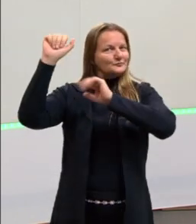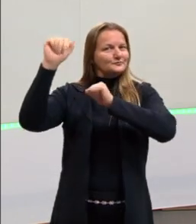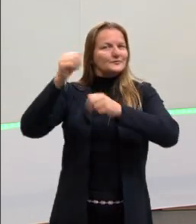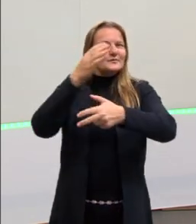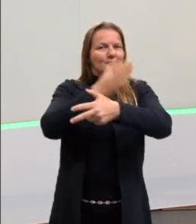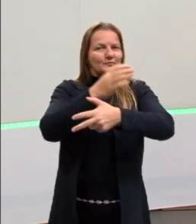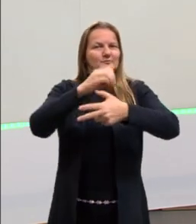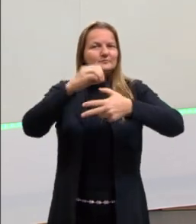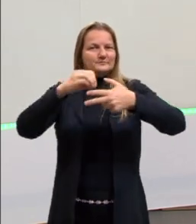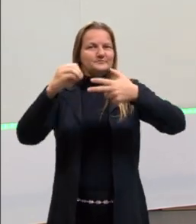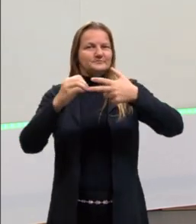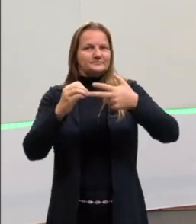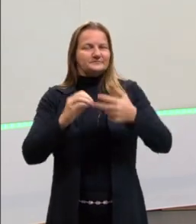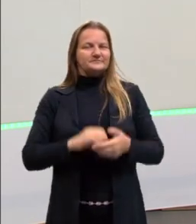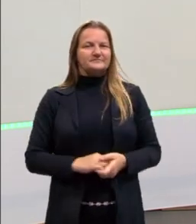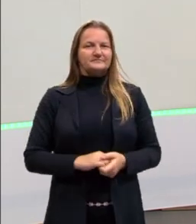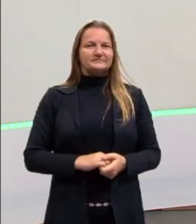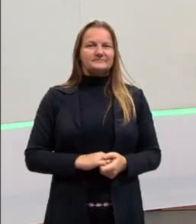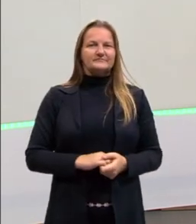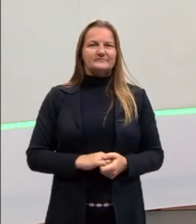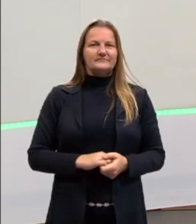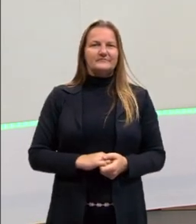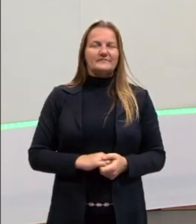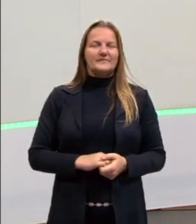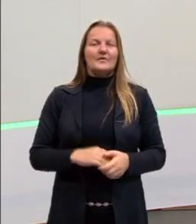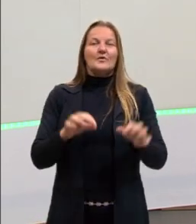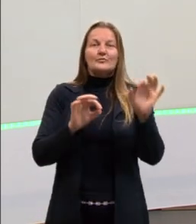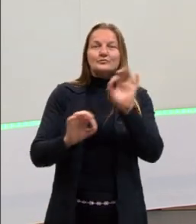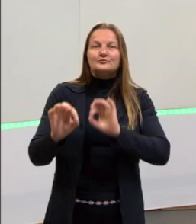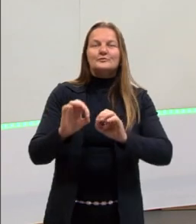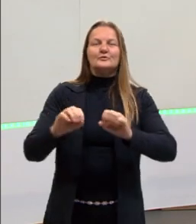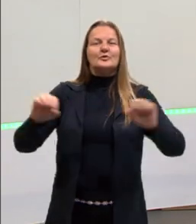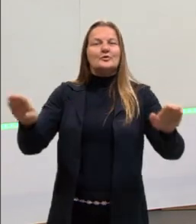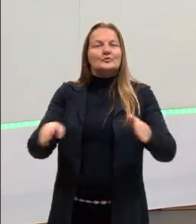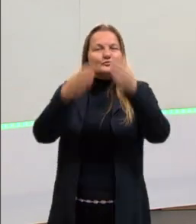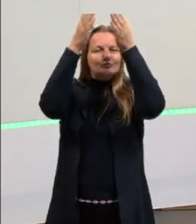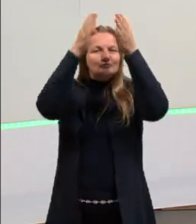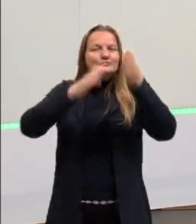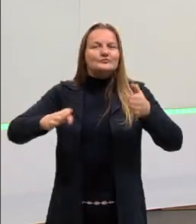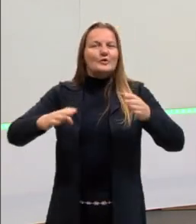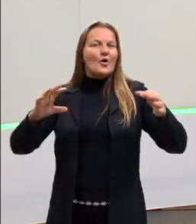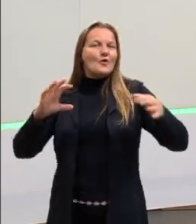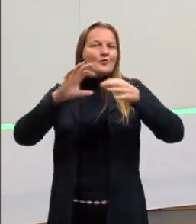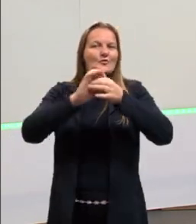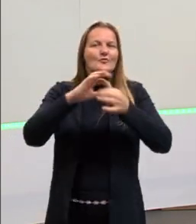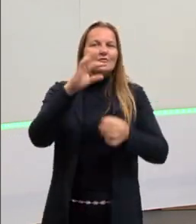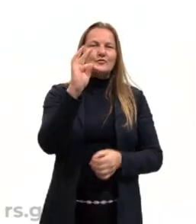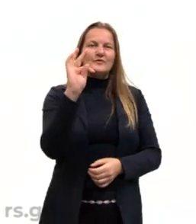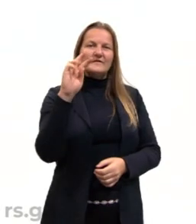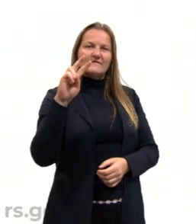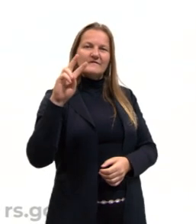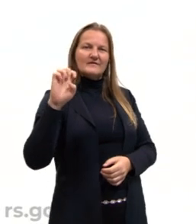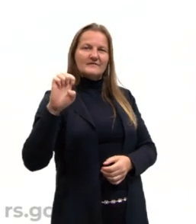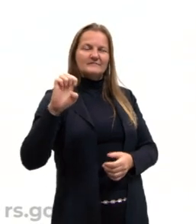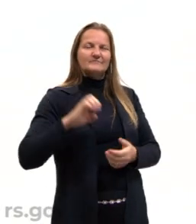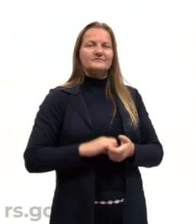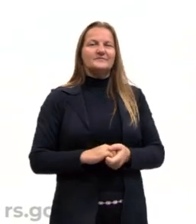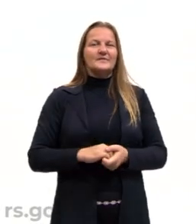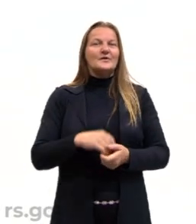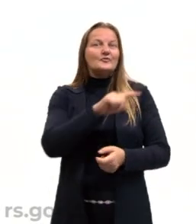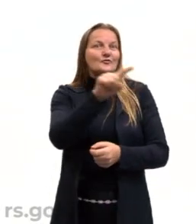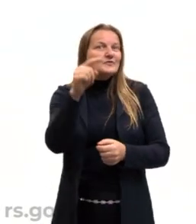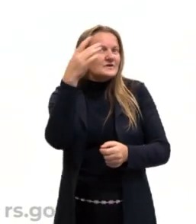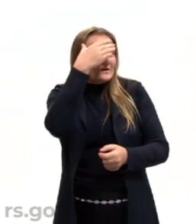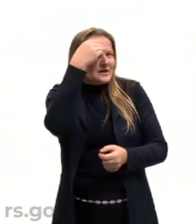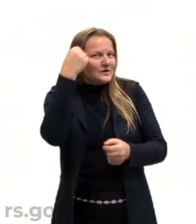nosso projeto pré-enem promovido pela Seduc em parceria com a TV não